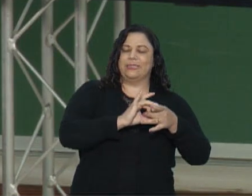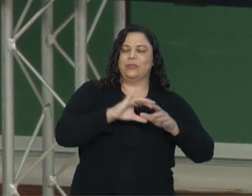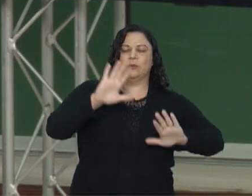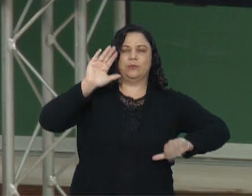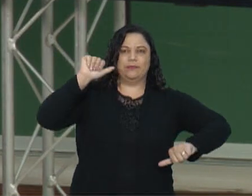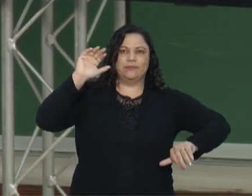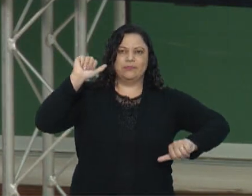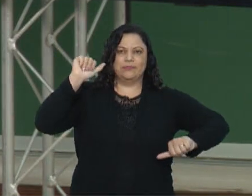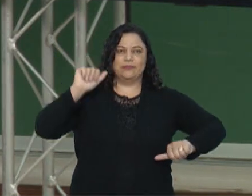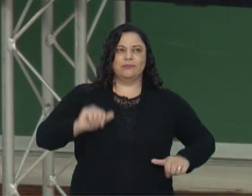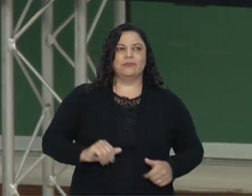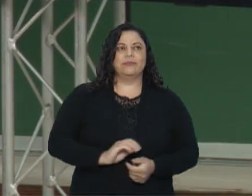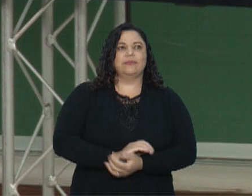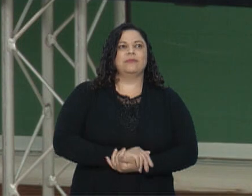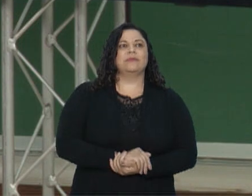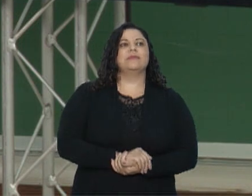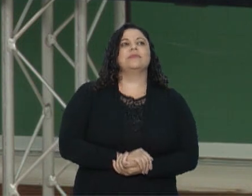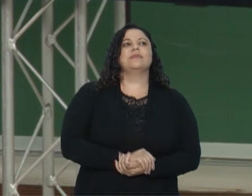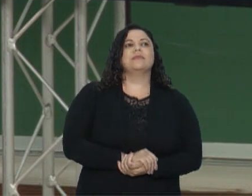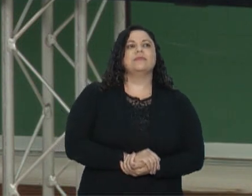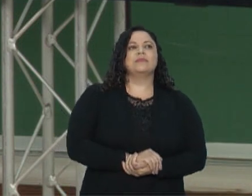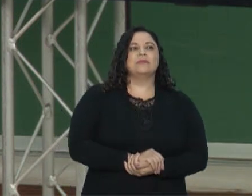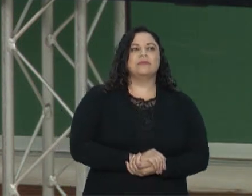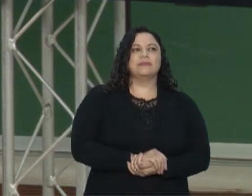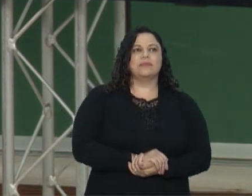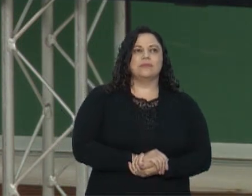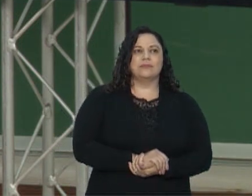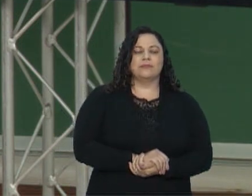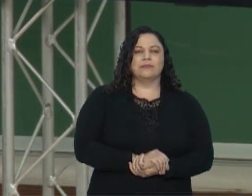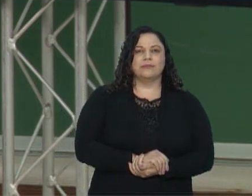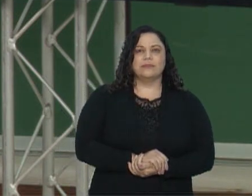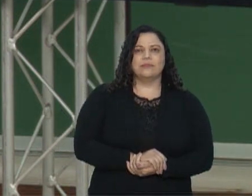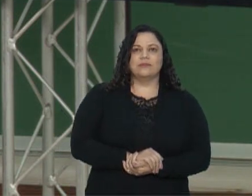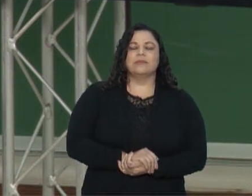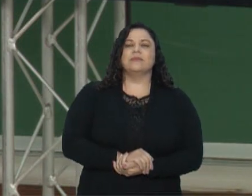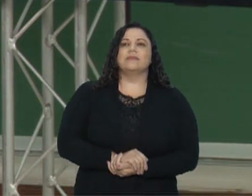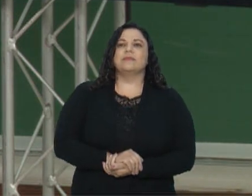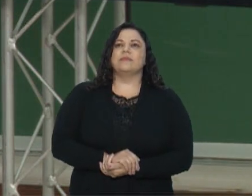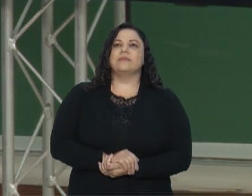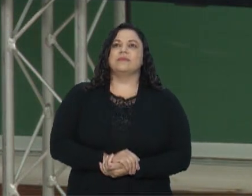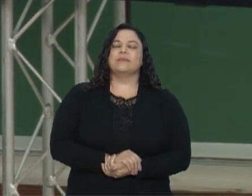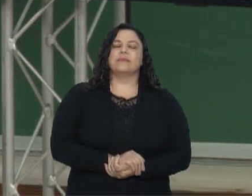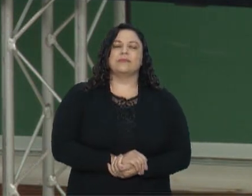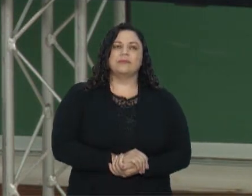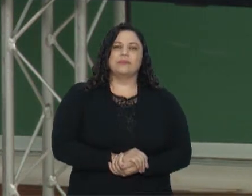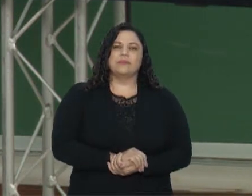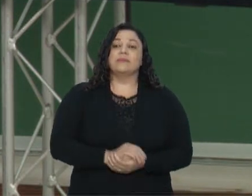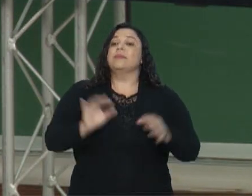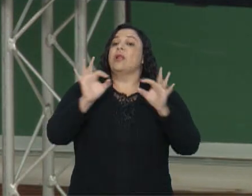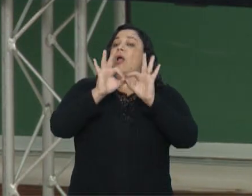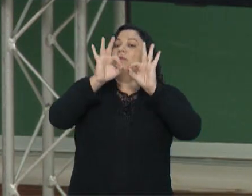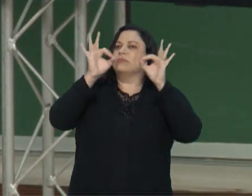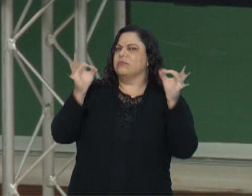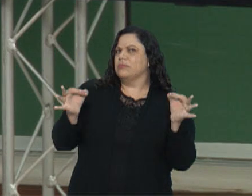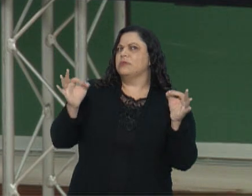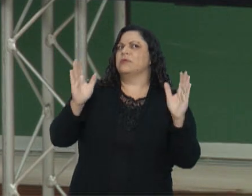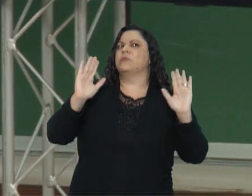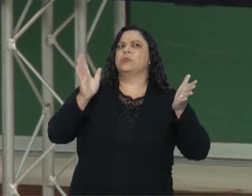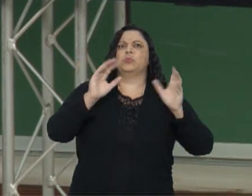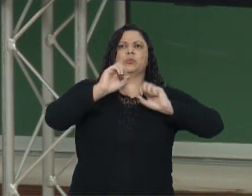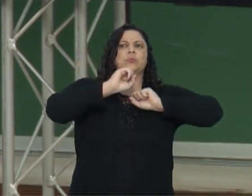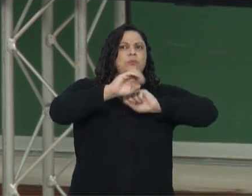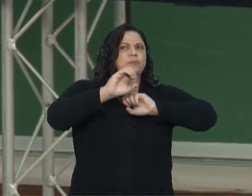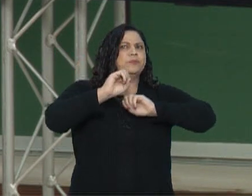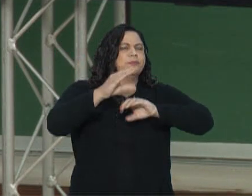Vale? Seguimos? Aqui, algumas situações para o condicional simples que já tratamos juntos aí.